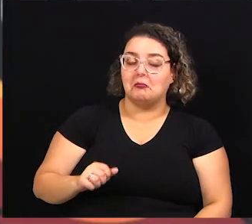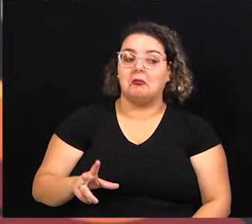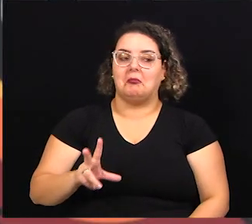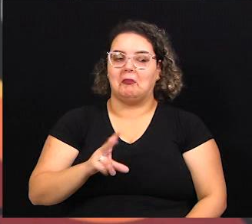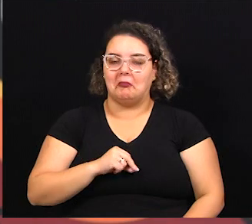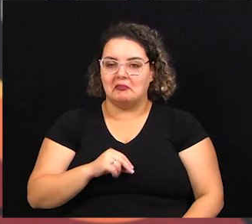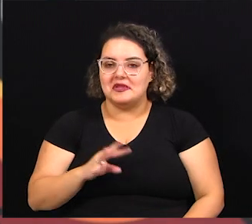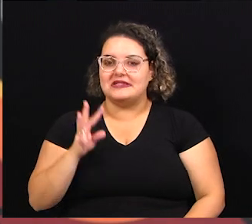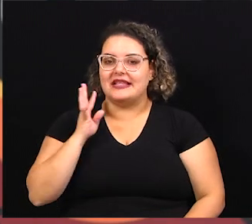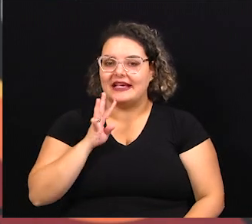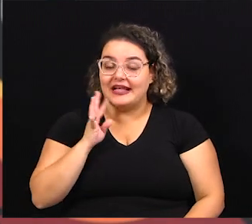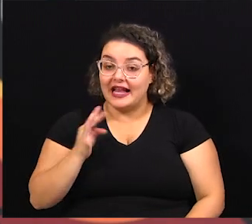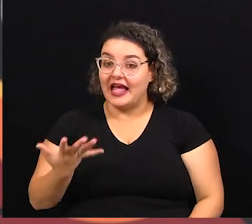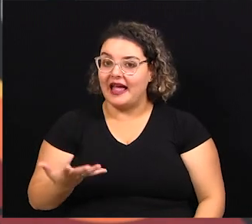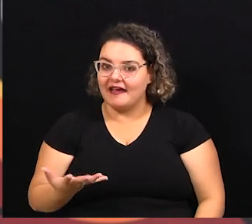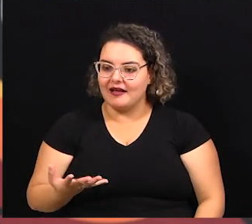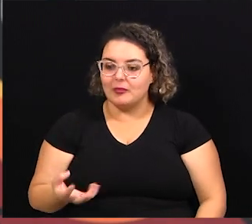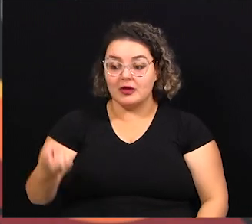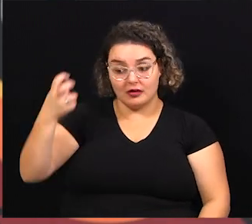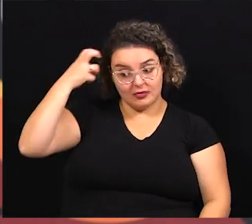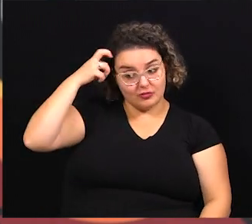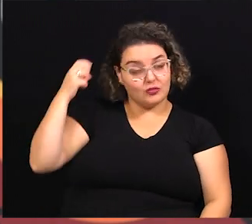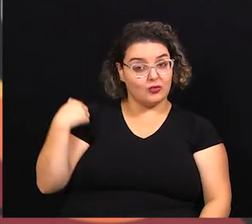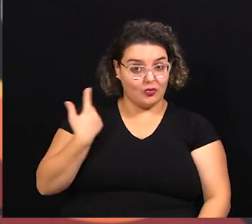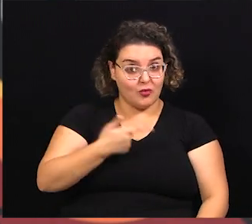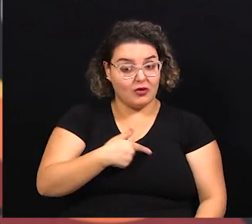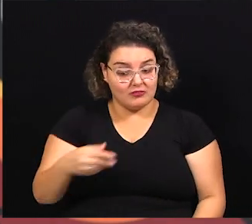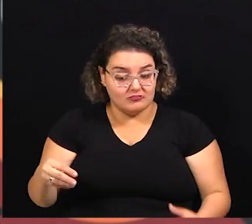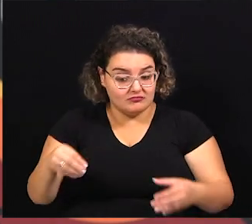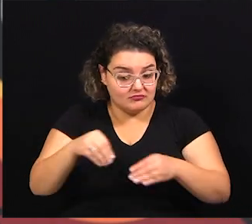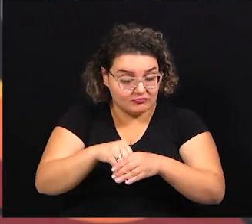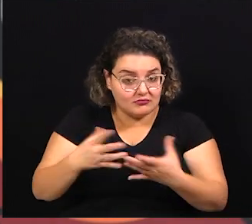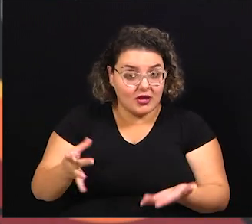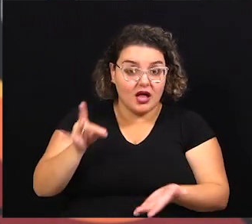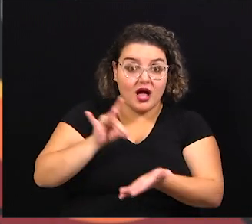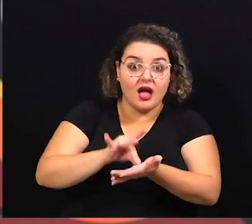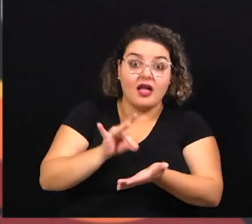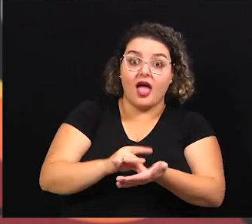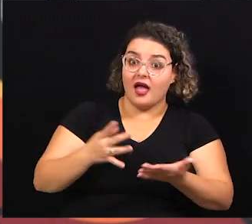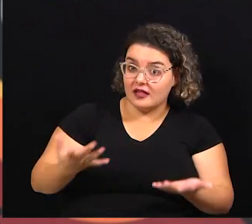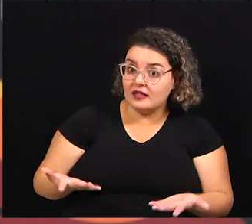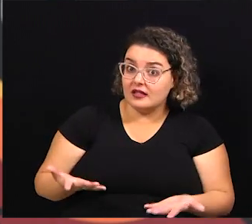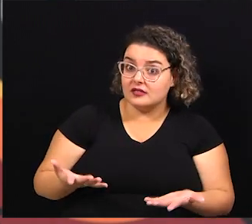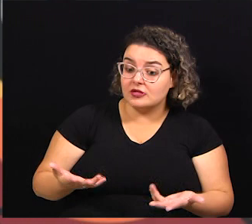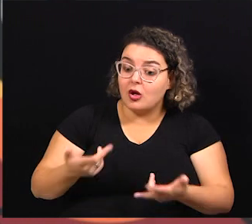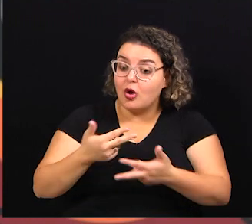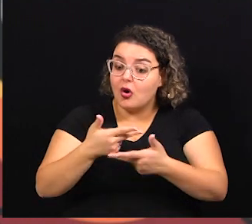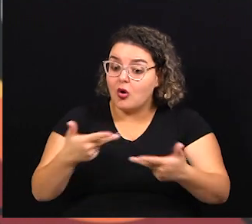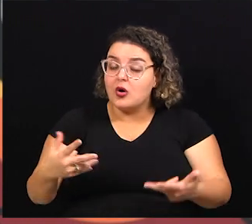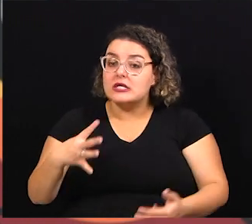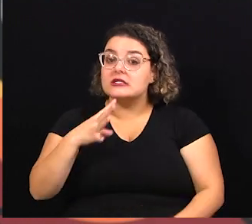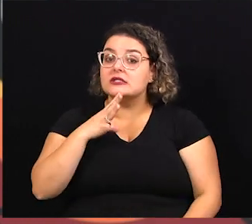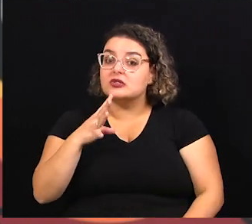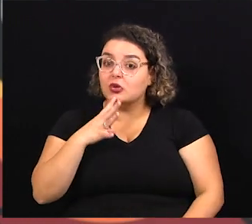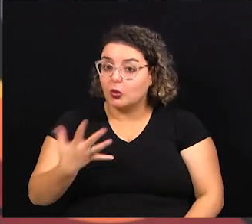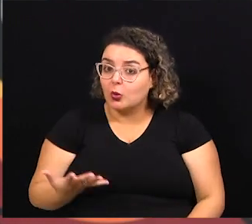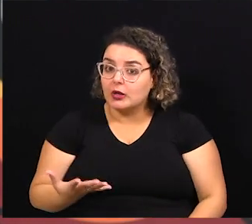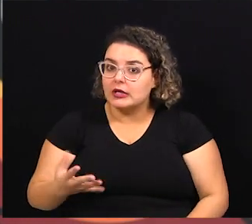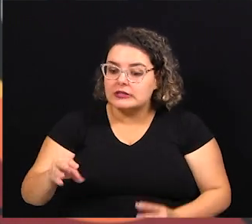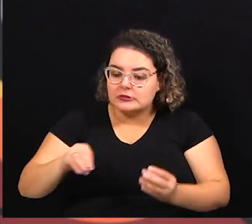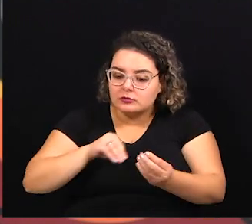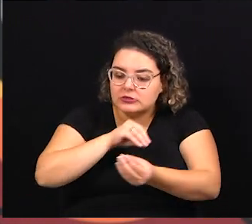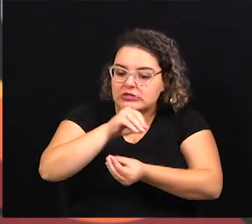Sensacional. De trazer para a nossa cultura, né? De trazer para a nossa realidade coisas que a gente conhece,